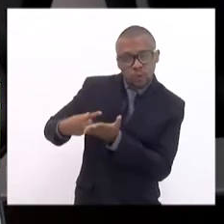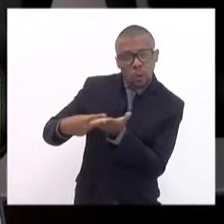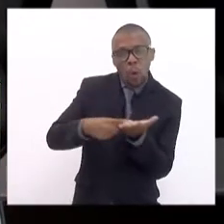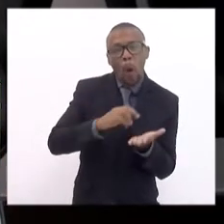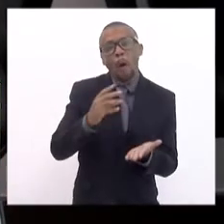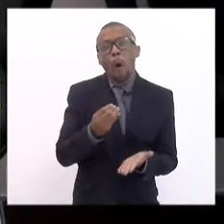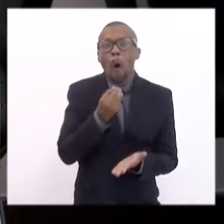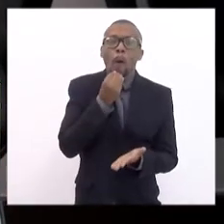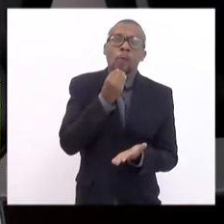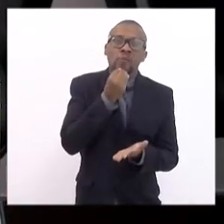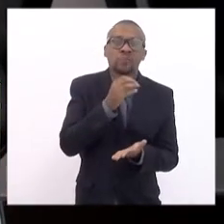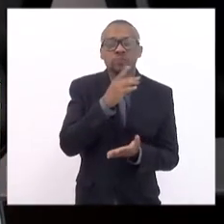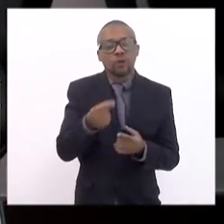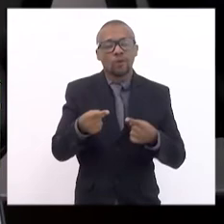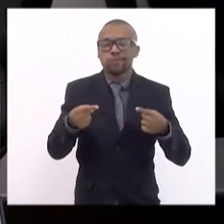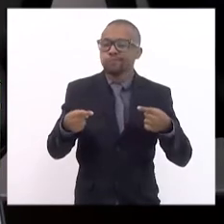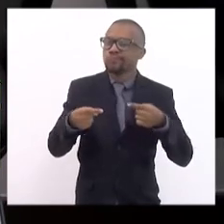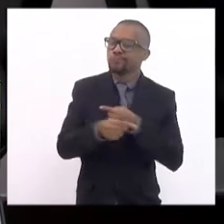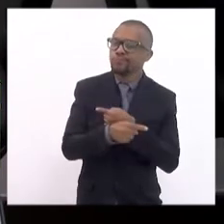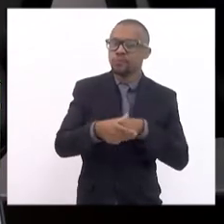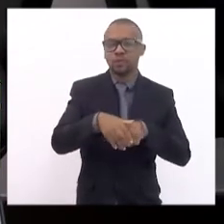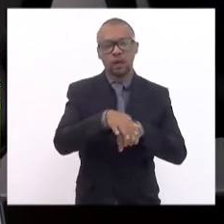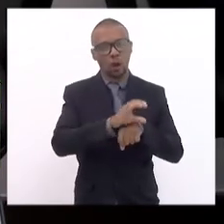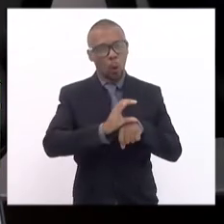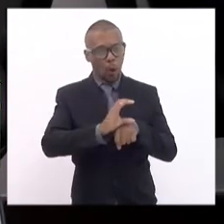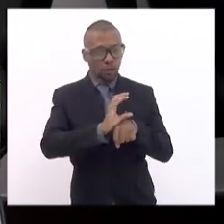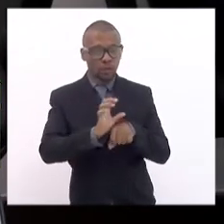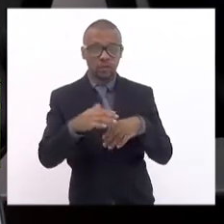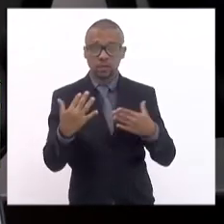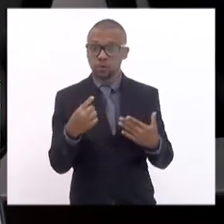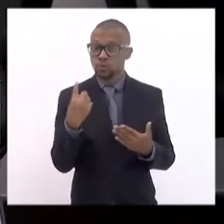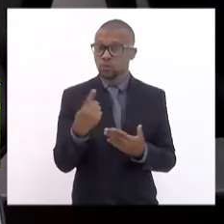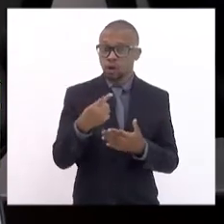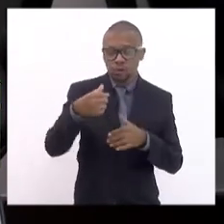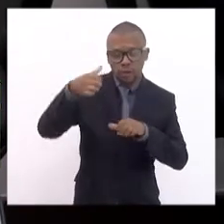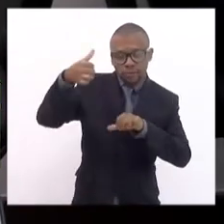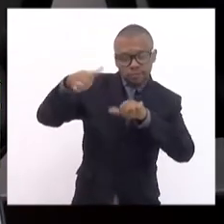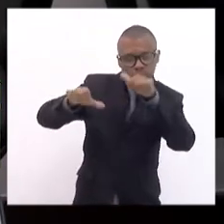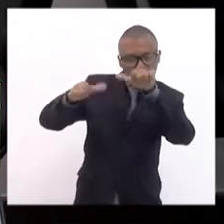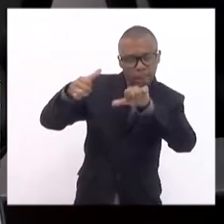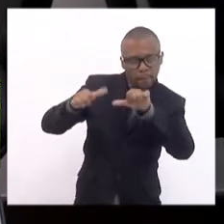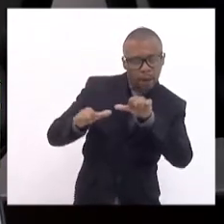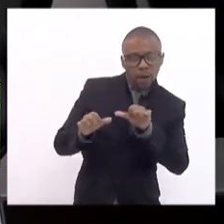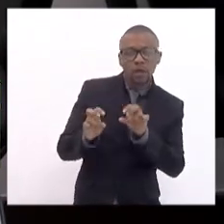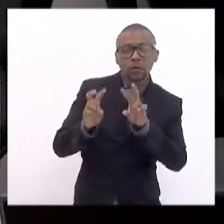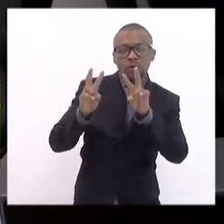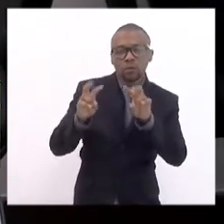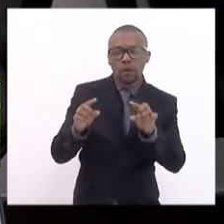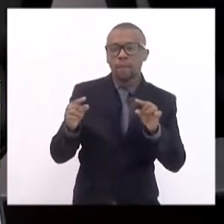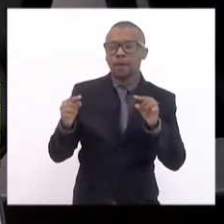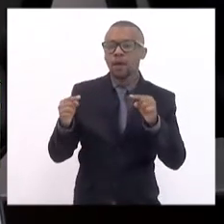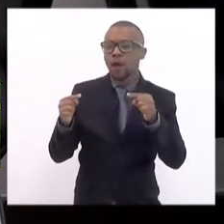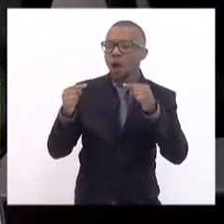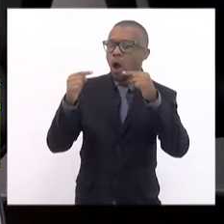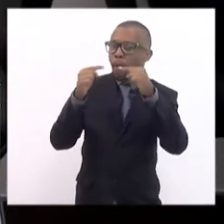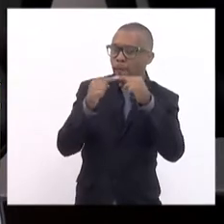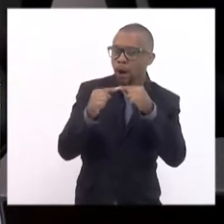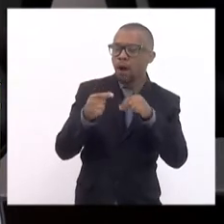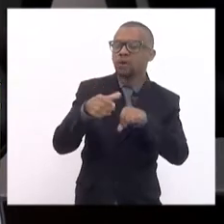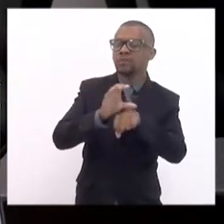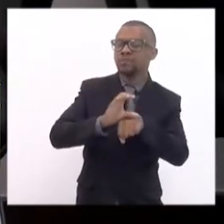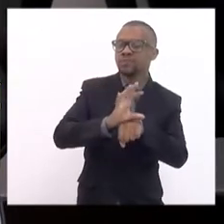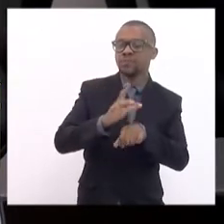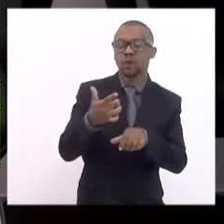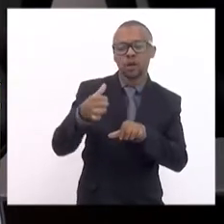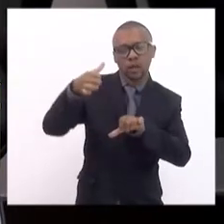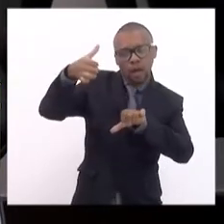por inconstitucionalidade. E nós damos o parecer sobre constitucionalidade. O nosso parecer, então,